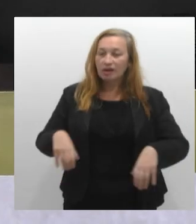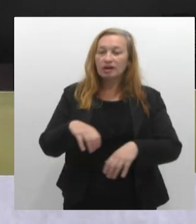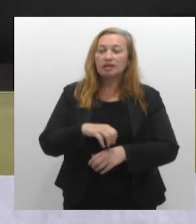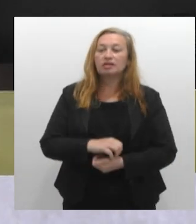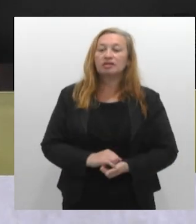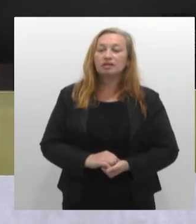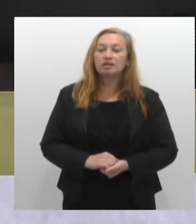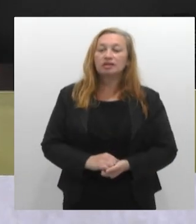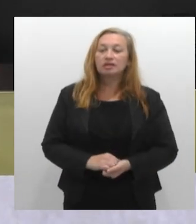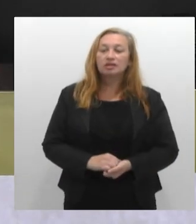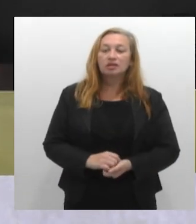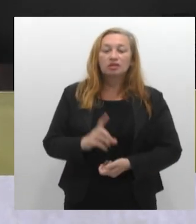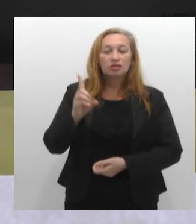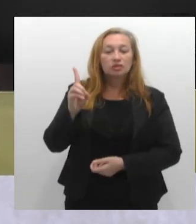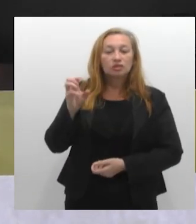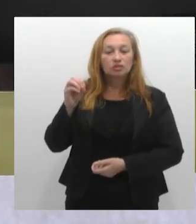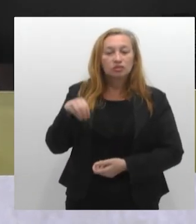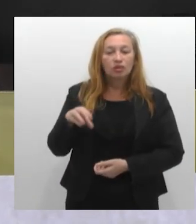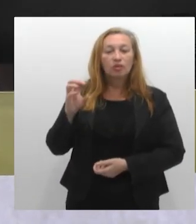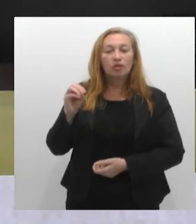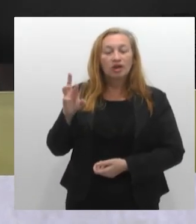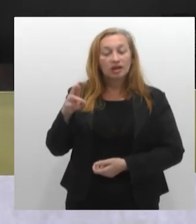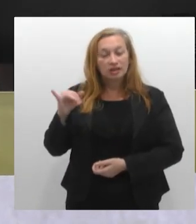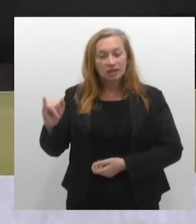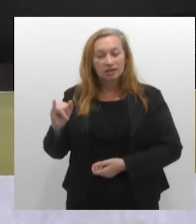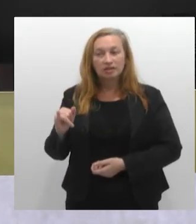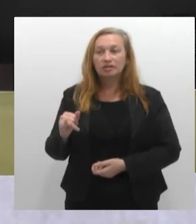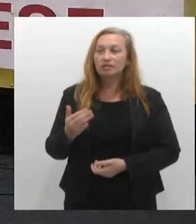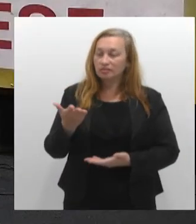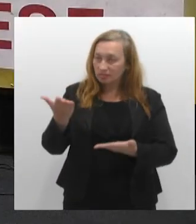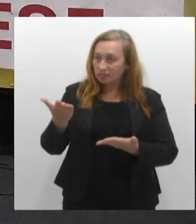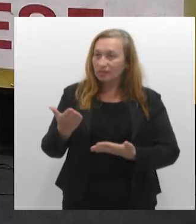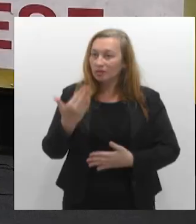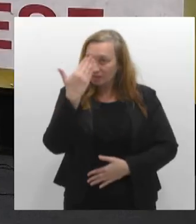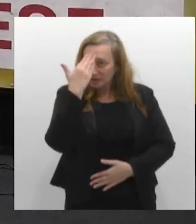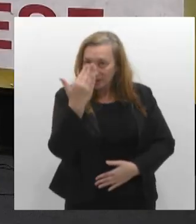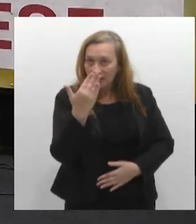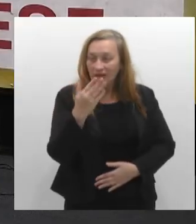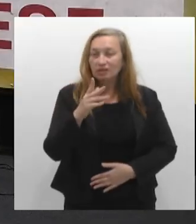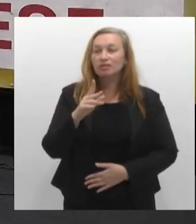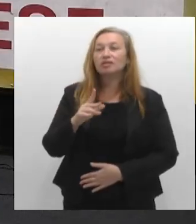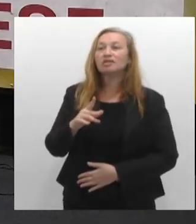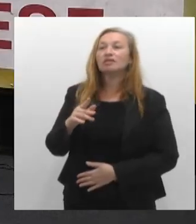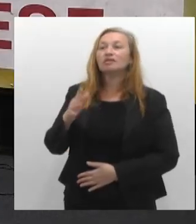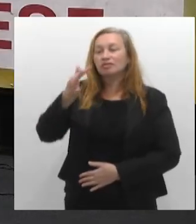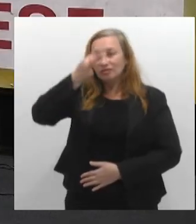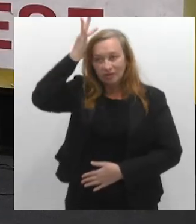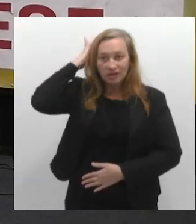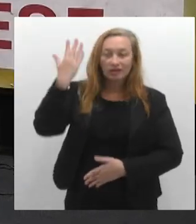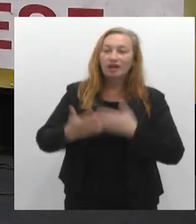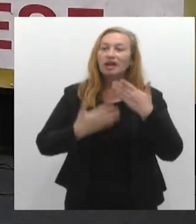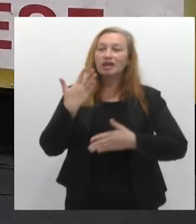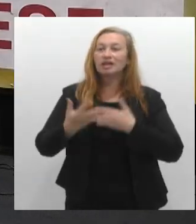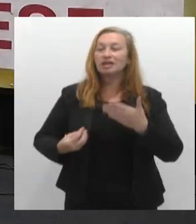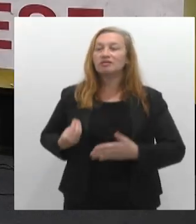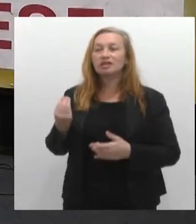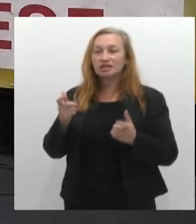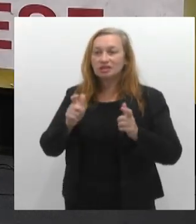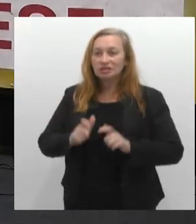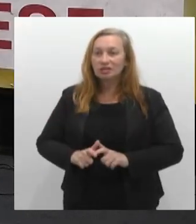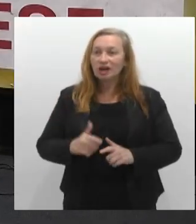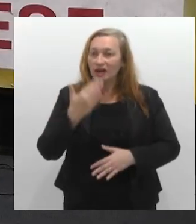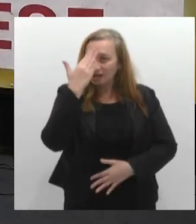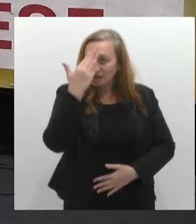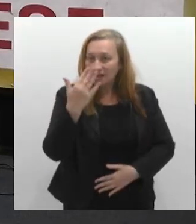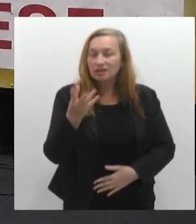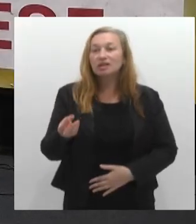Janeiro, Dom Orani João Tempesta, por favor. Muito obrigado, Fred. É uma alegria poder estar aqui. Agradeço